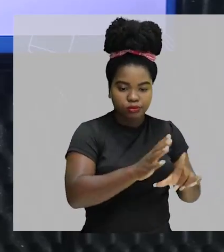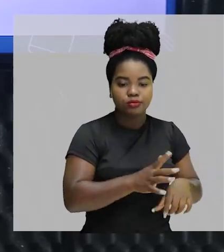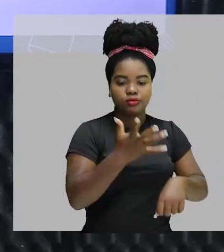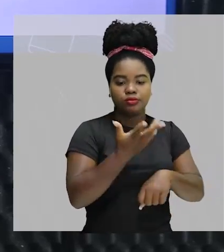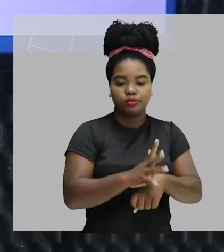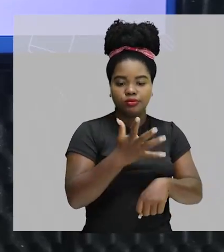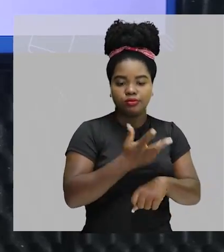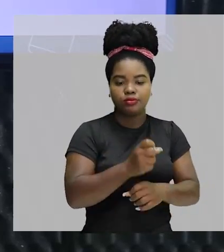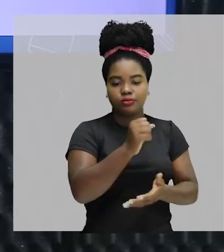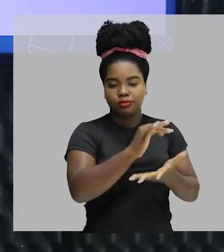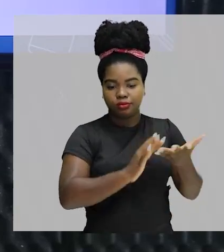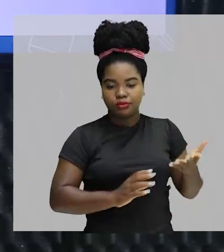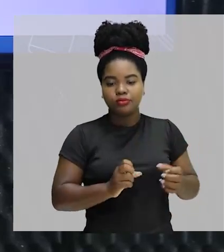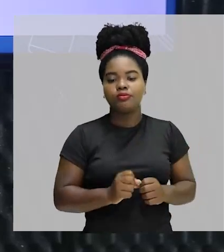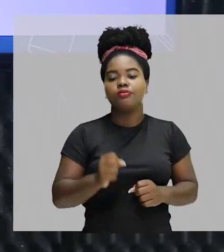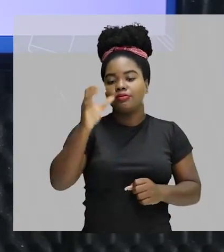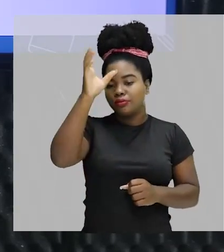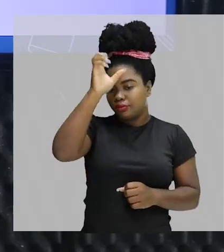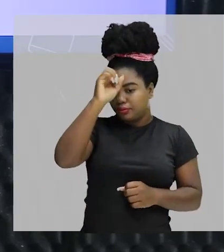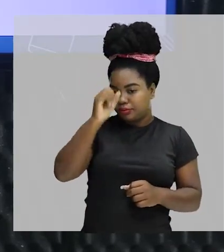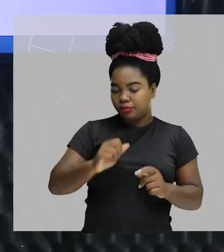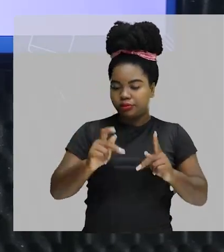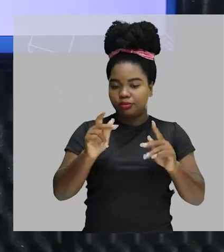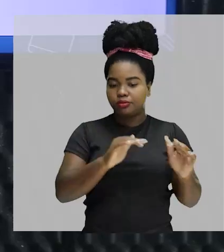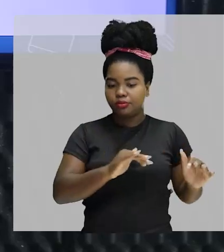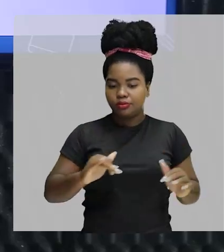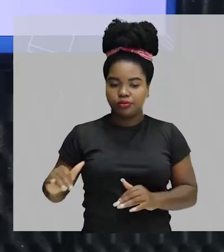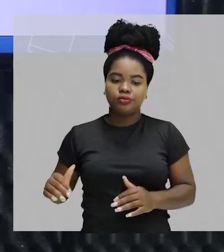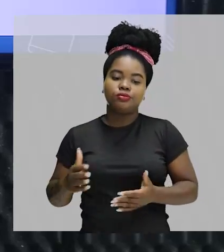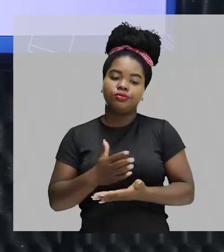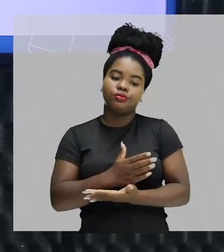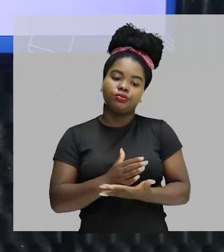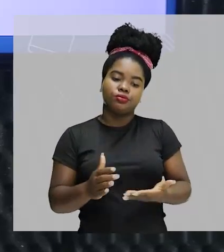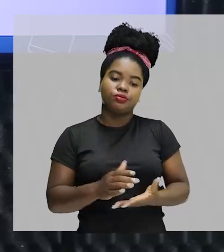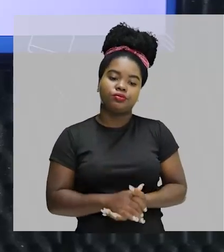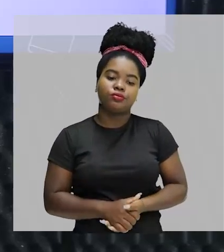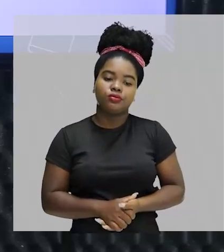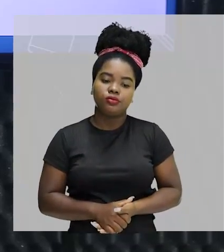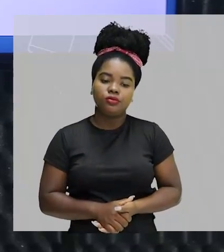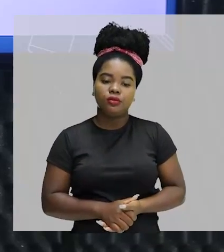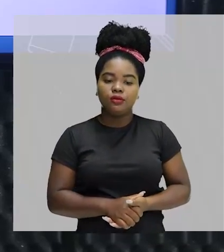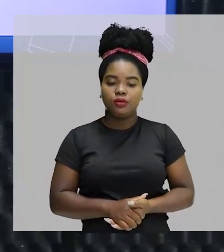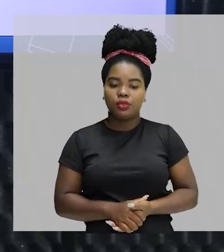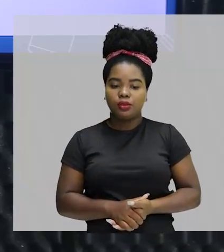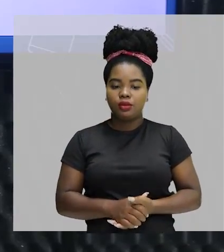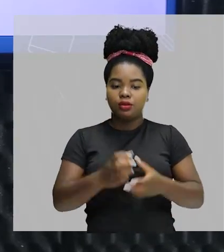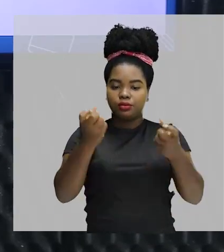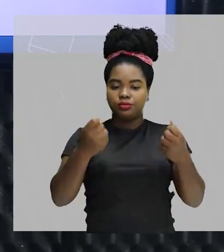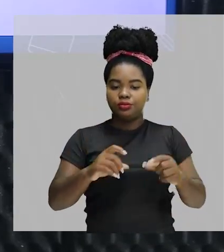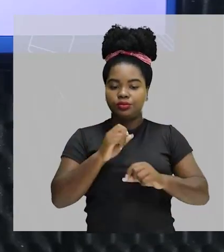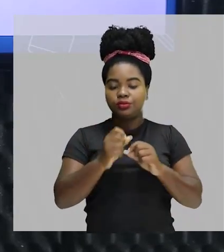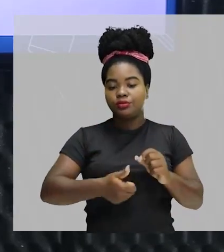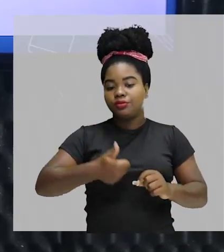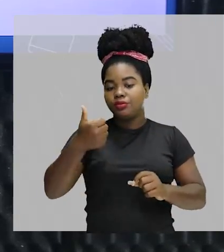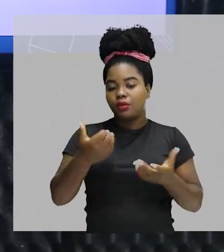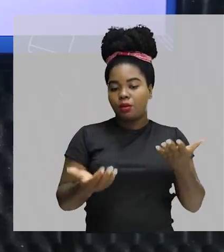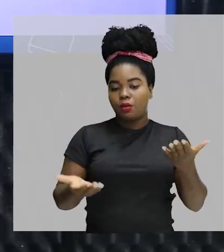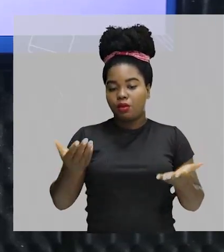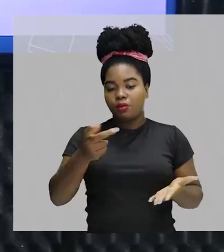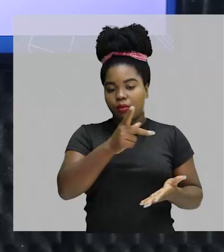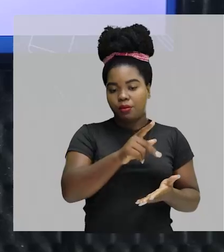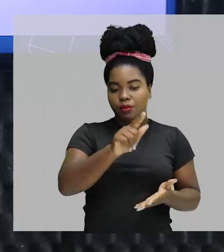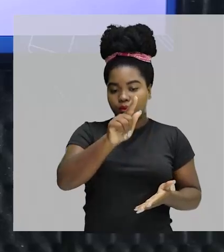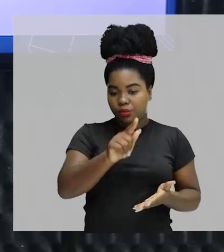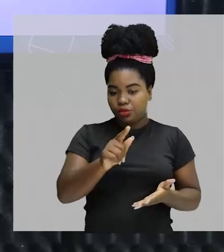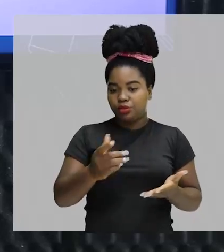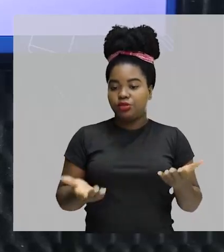ficar fera em todas as matérias, tá bom? Vamos começar então? Olha só, vamos iniciar falando justamente a respeito da comparação